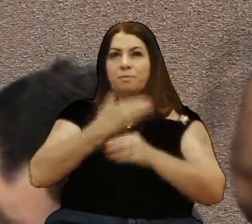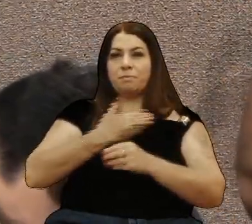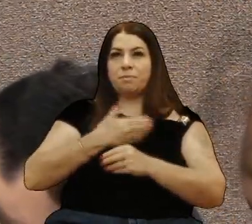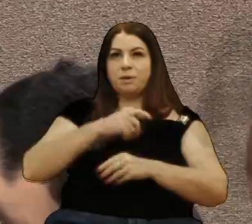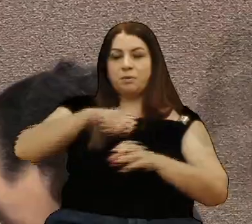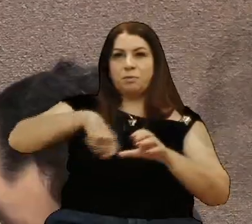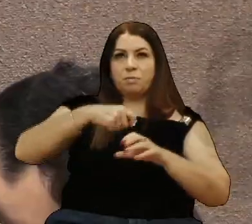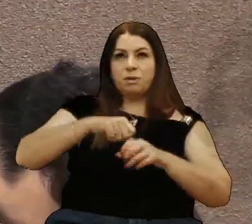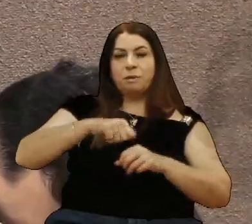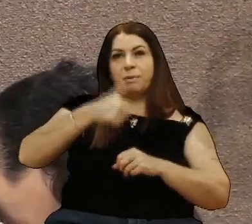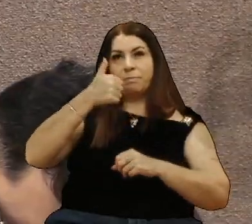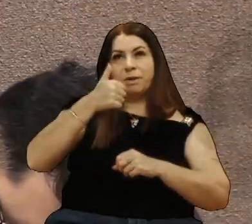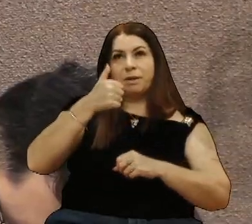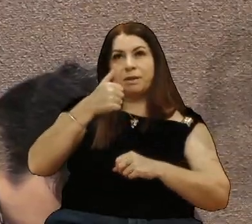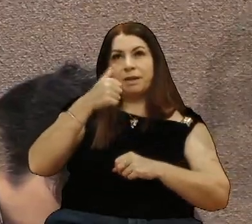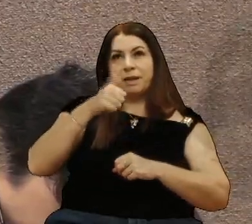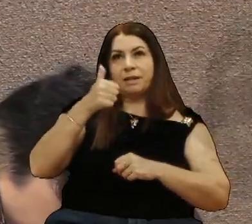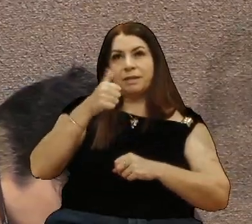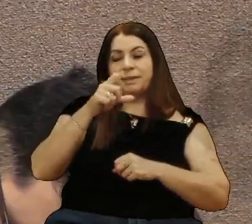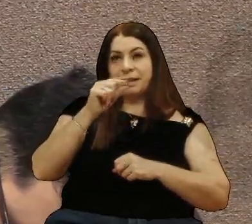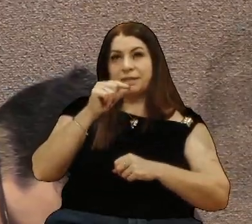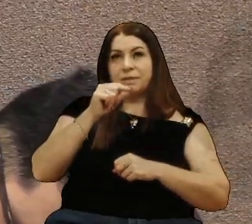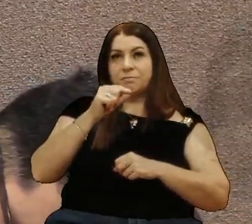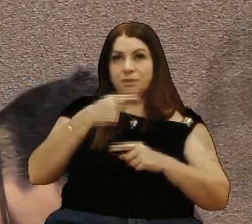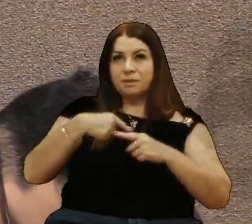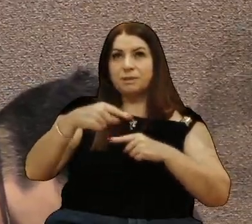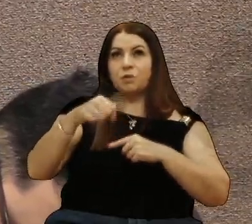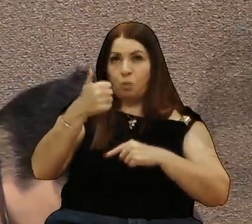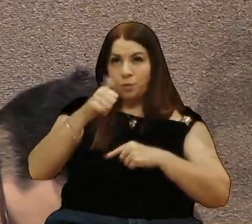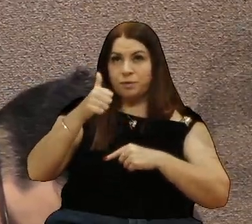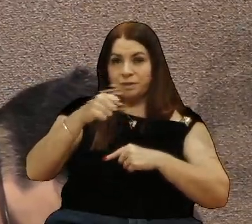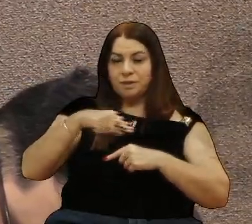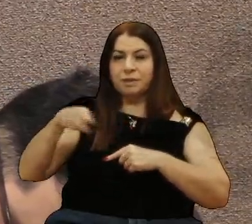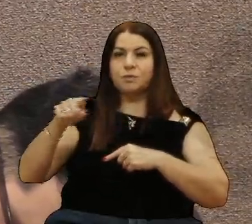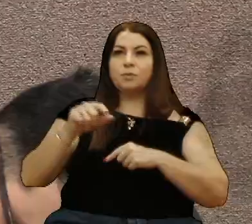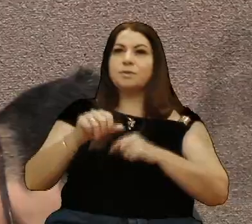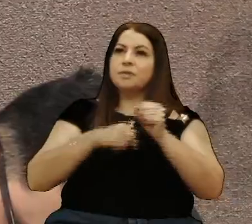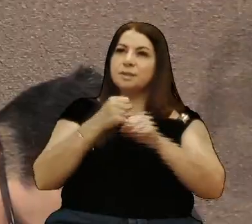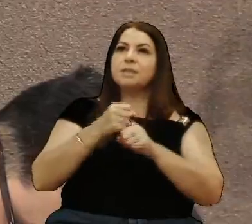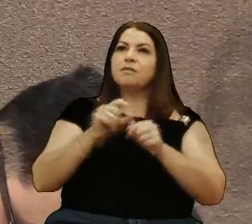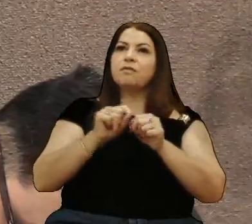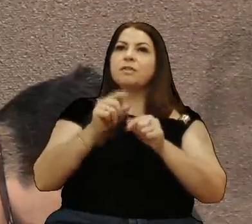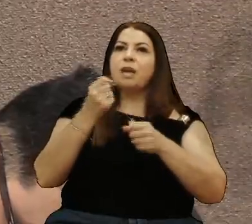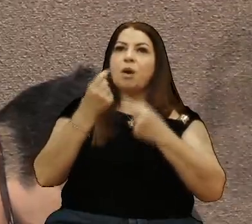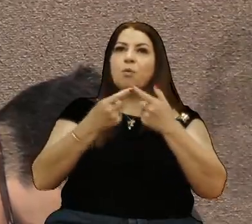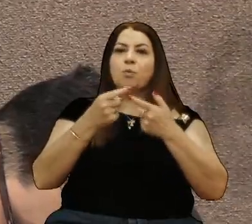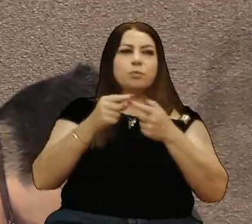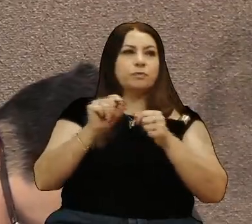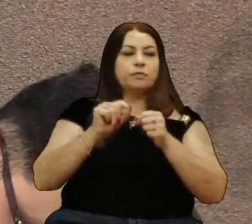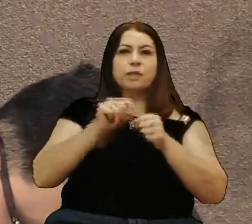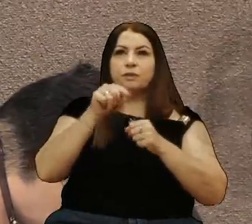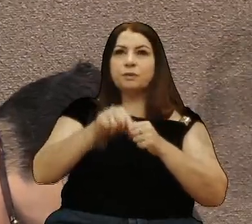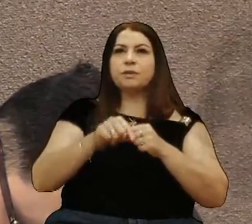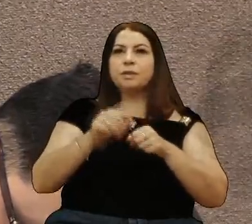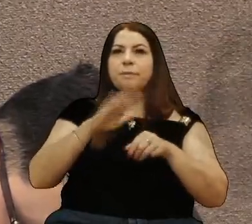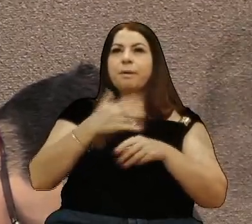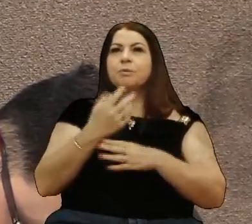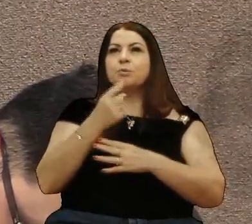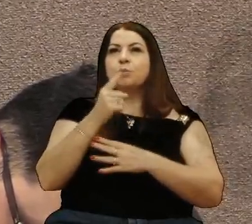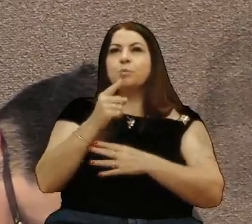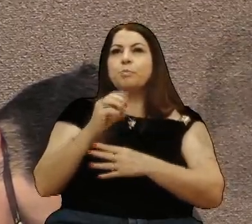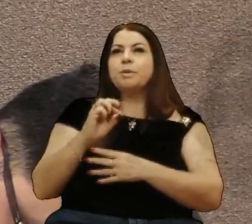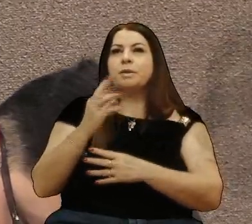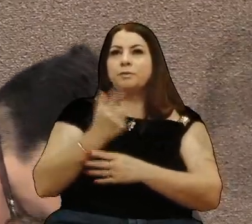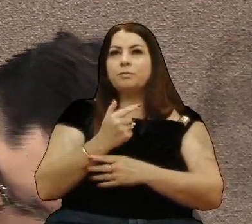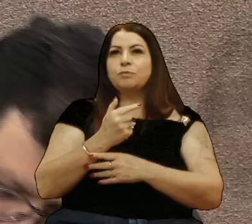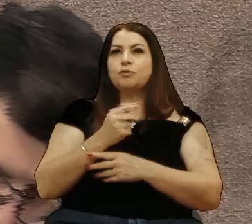11ª edição. Ao longo desses 11 anos, senhor presidente e nobres colegas, eu vou citar alguns feitos. Mais de 1